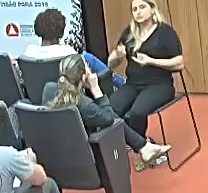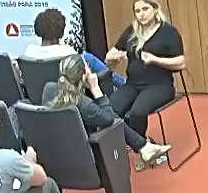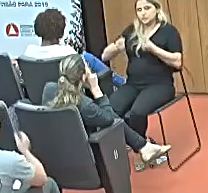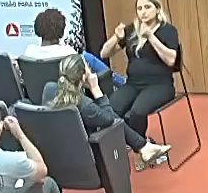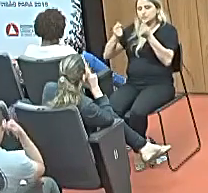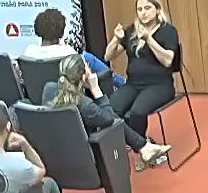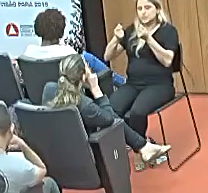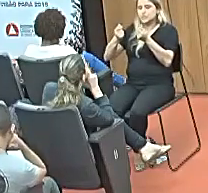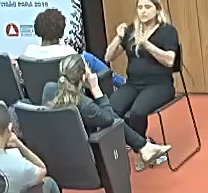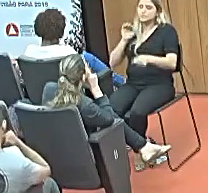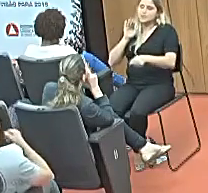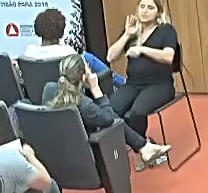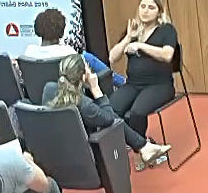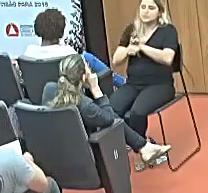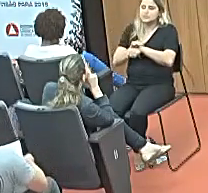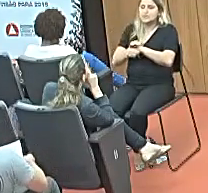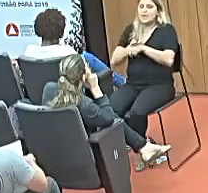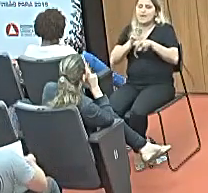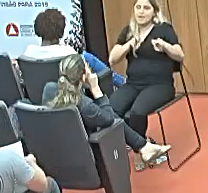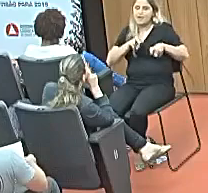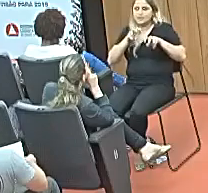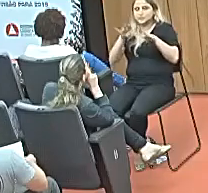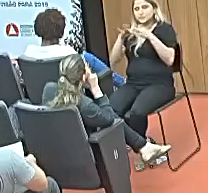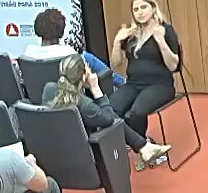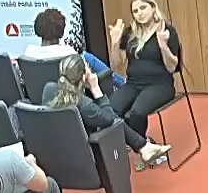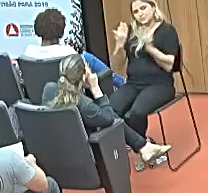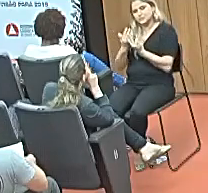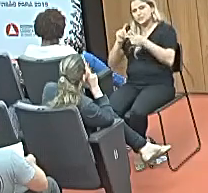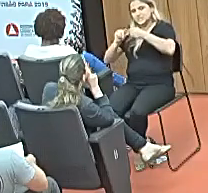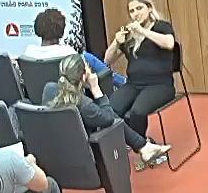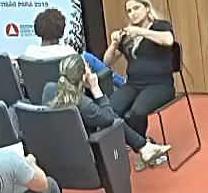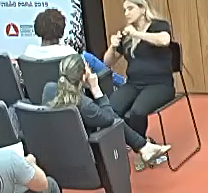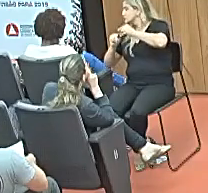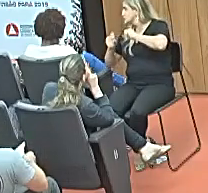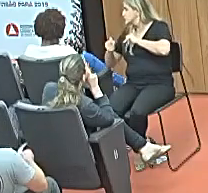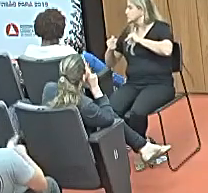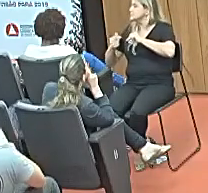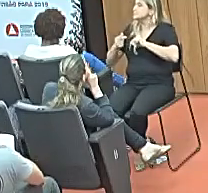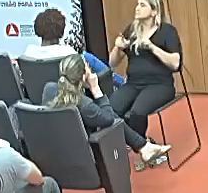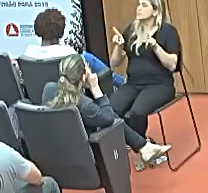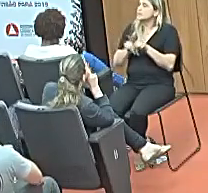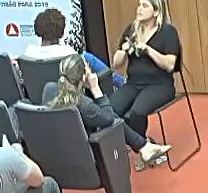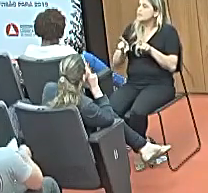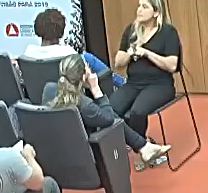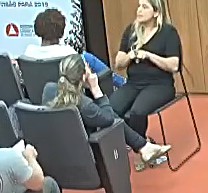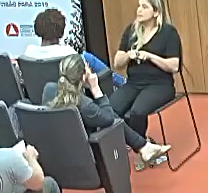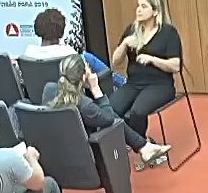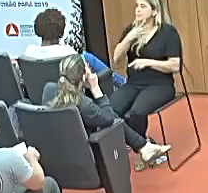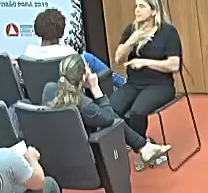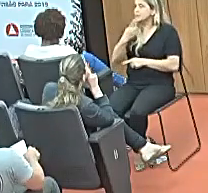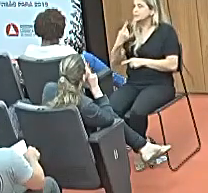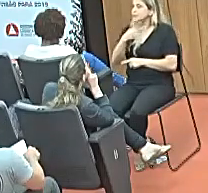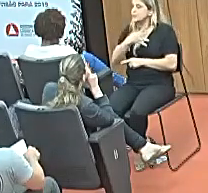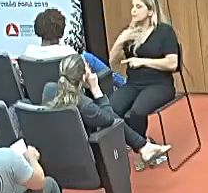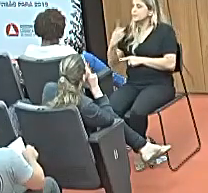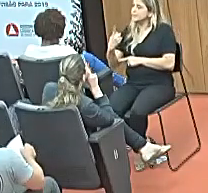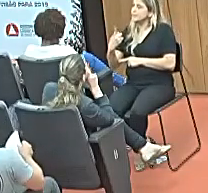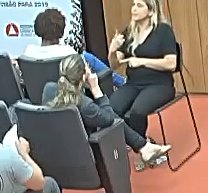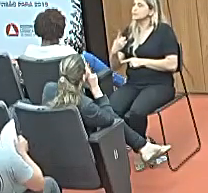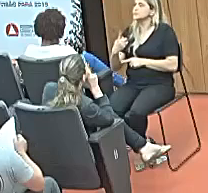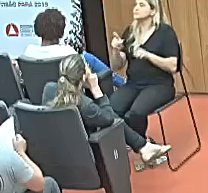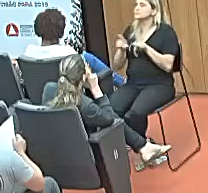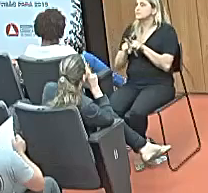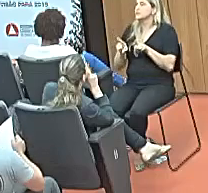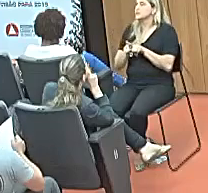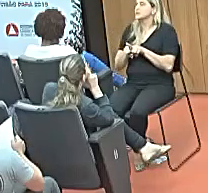indústria família infraestrutura o ação 4141 apoio ao cooperativismo acesso ao mercado institucionais além de